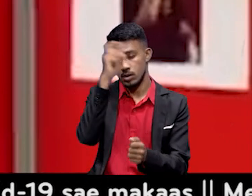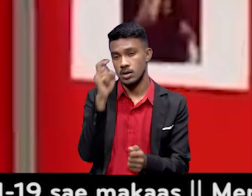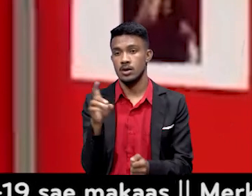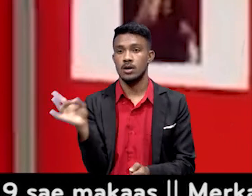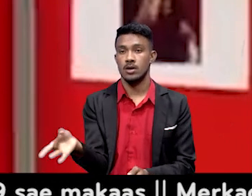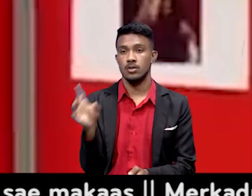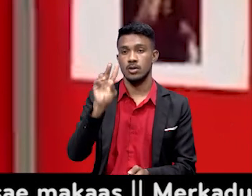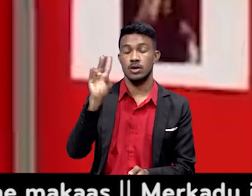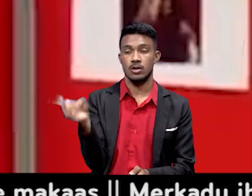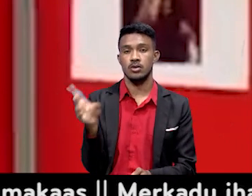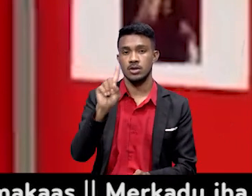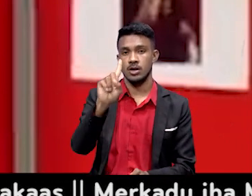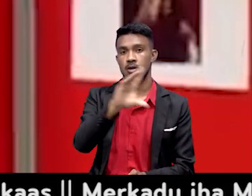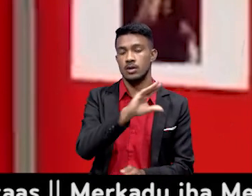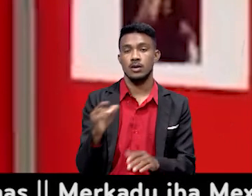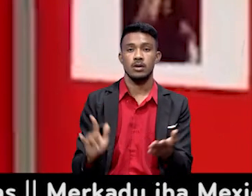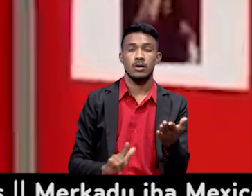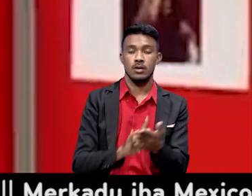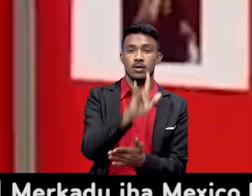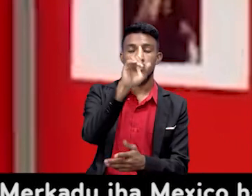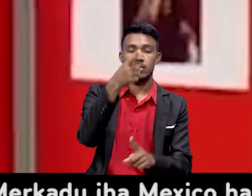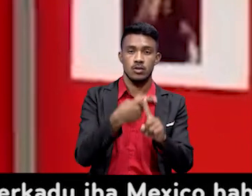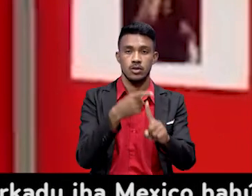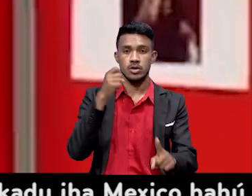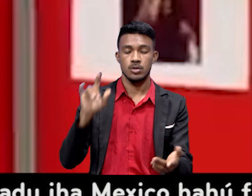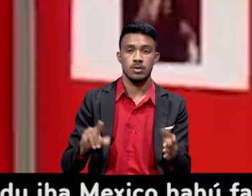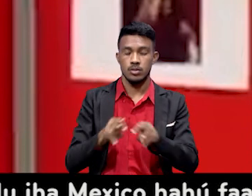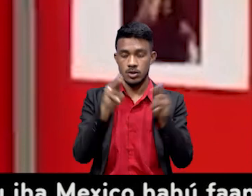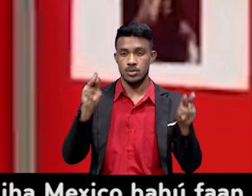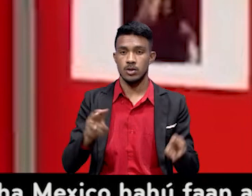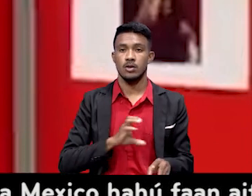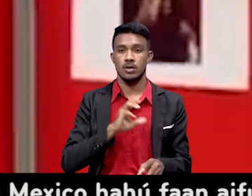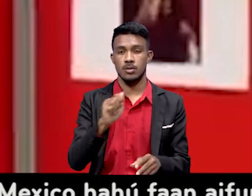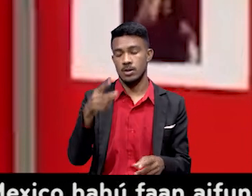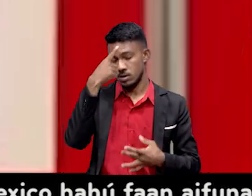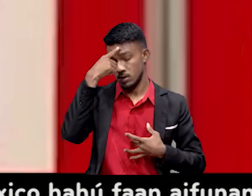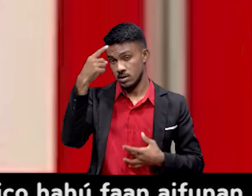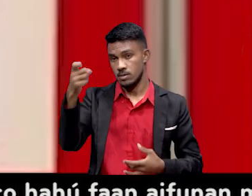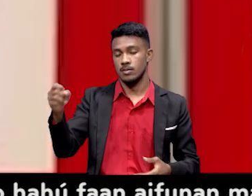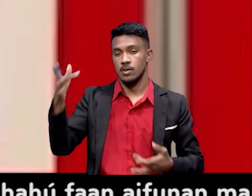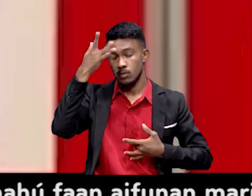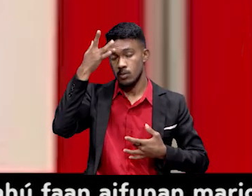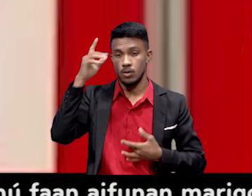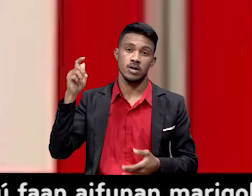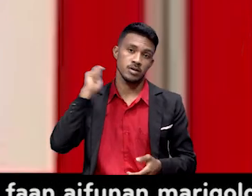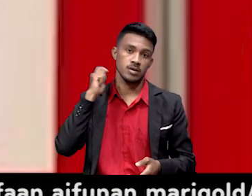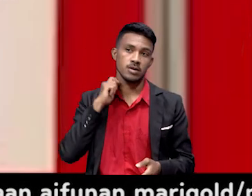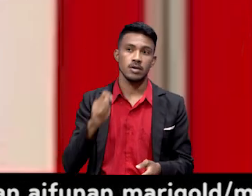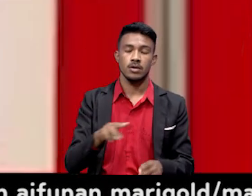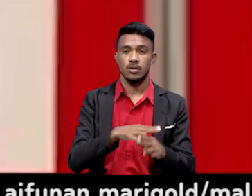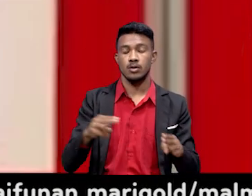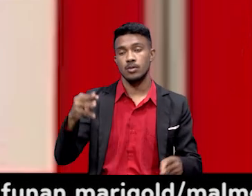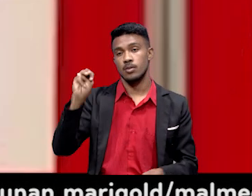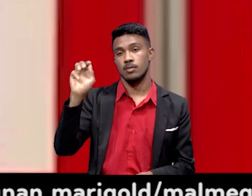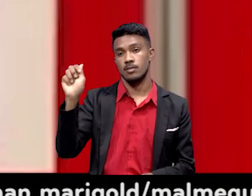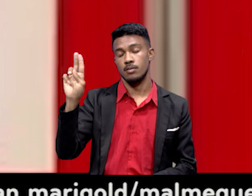ida, Rafon evacuou o avião russo município Cavalima, tamba ataque cardíaco. Saudoso Antônio João Gomes da Costa, Mohuno